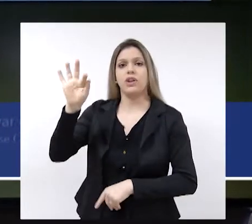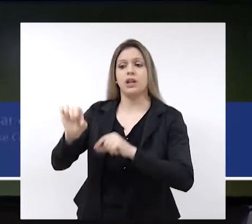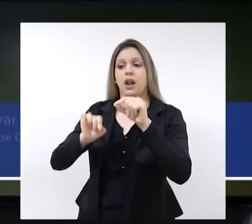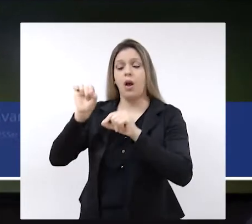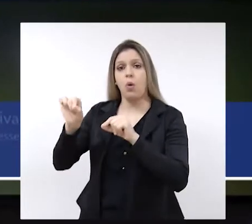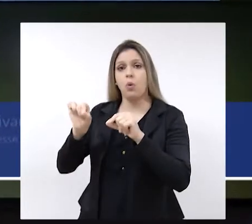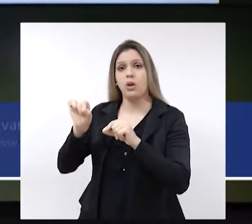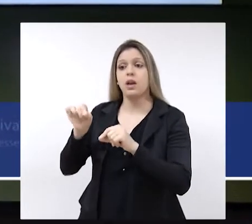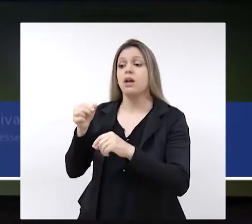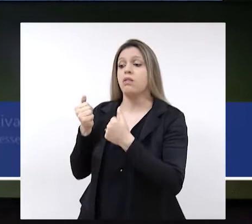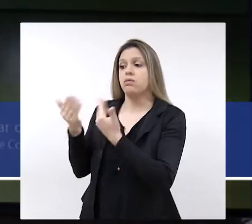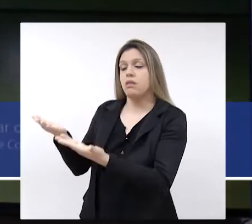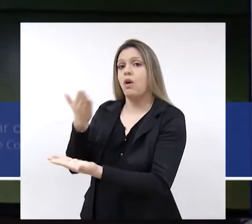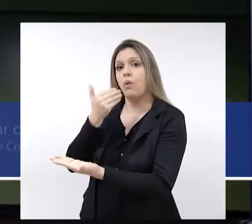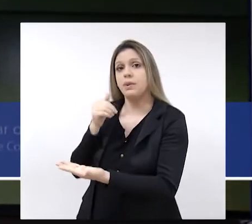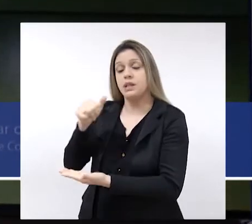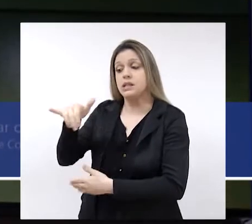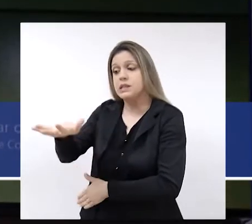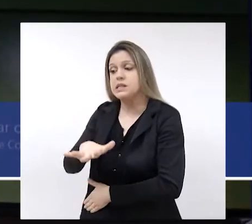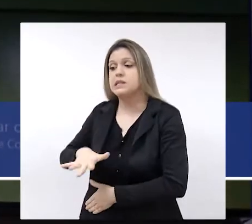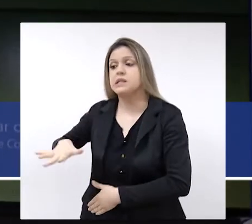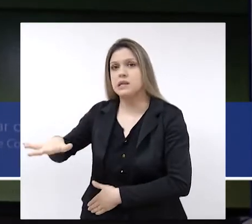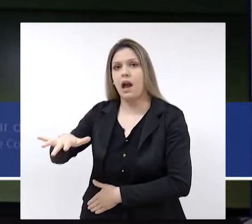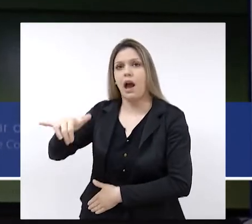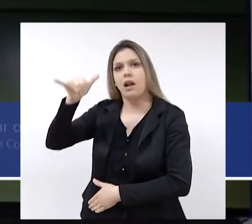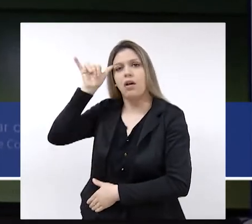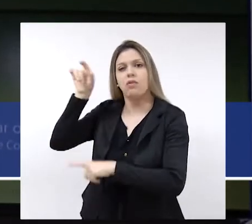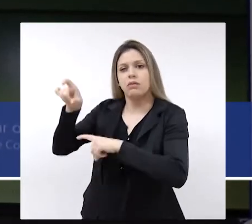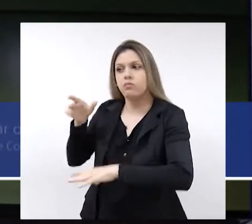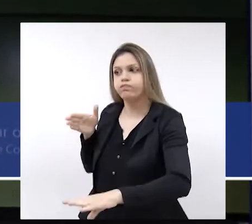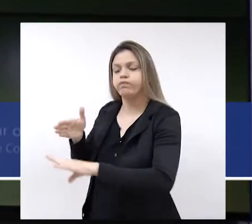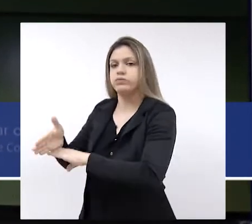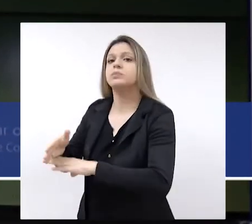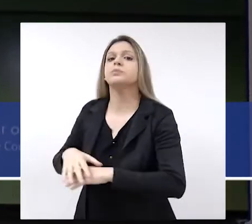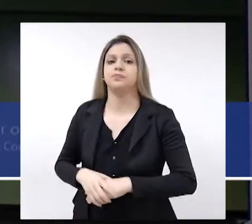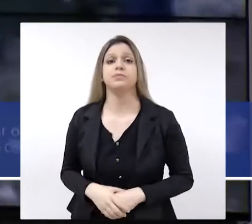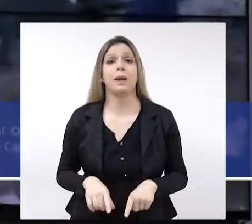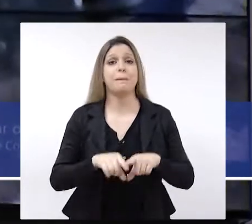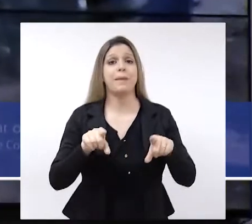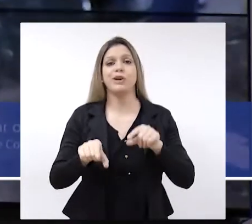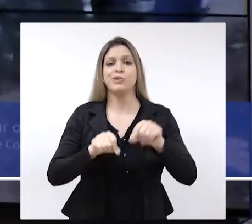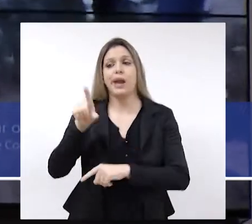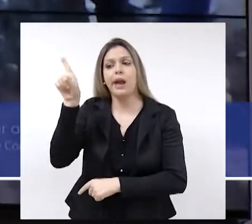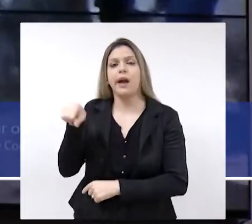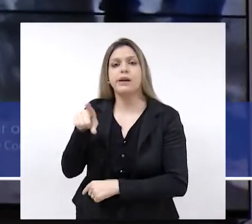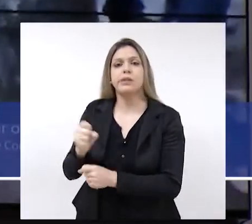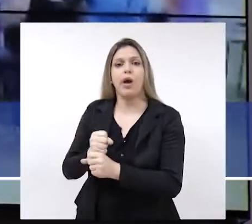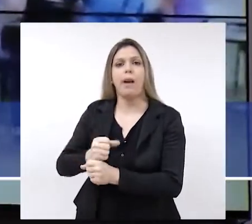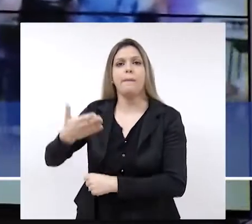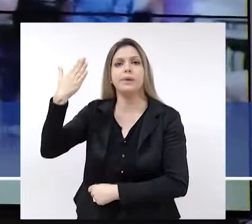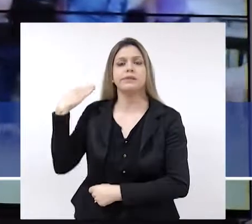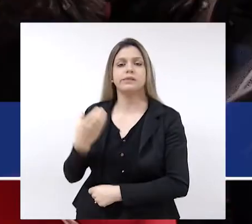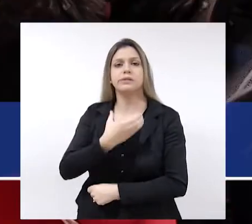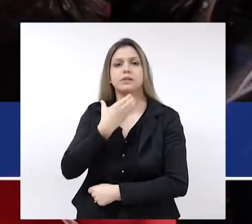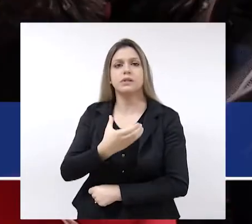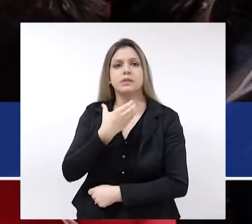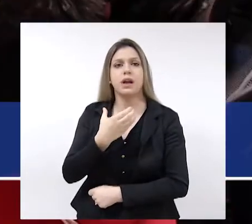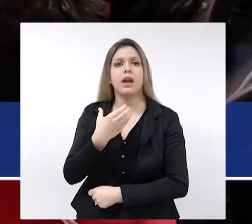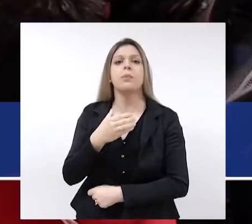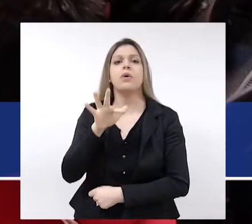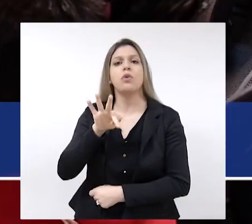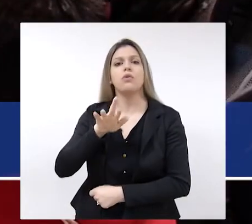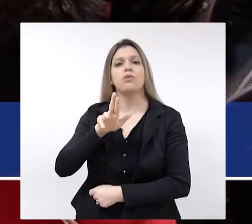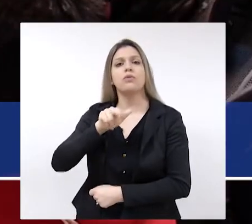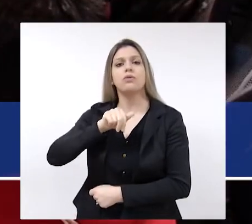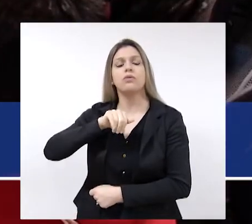responsabilizaria pelas famílias em áreas de retomada. Contudo, a suspensão teve início em dezembro do ano passado, sob ordem da Fundação